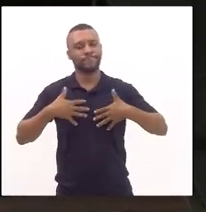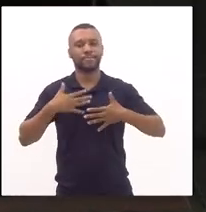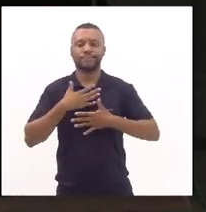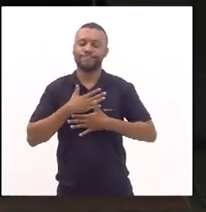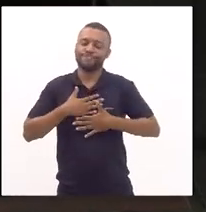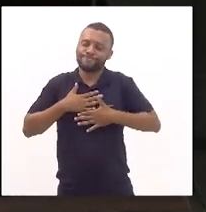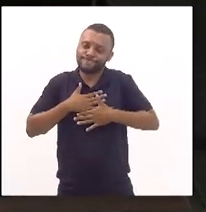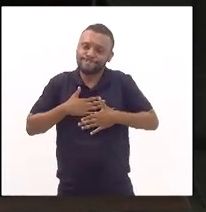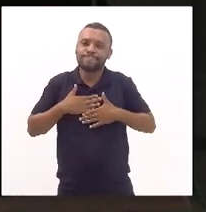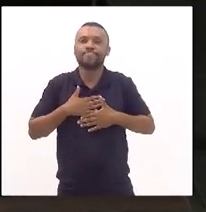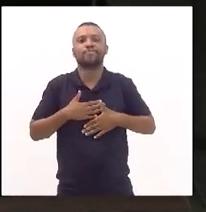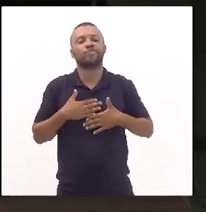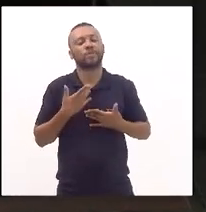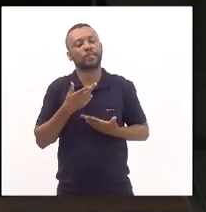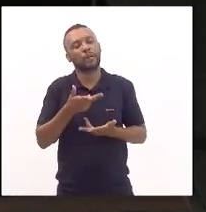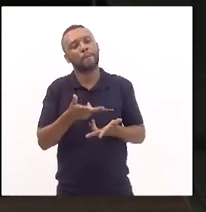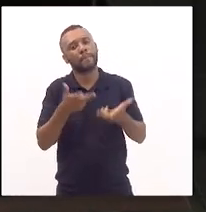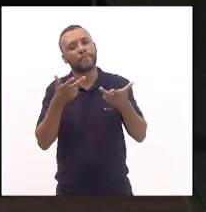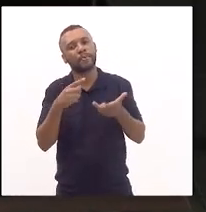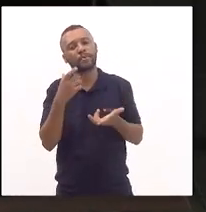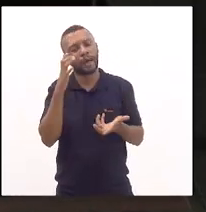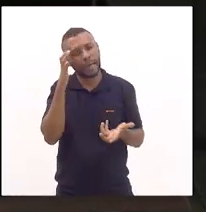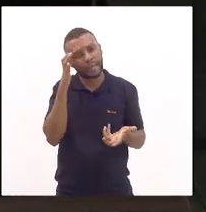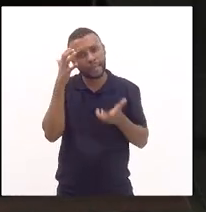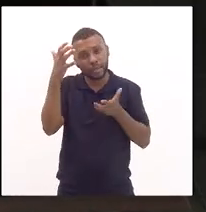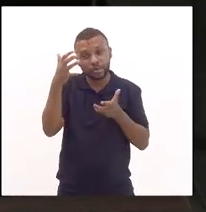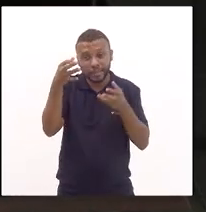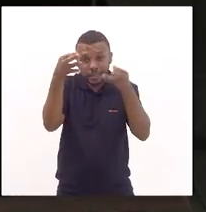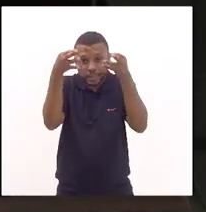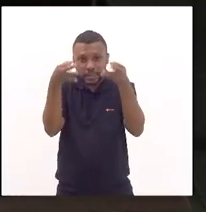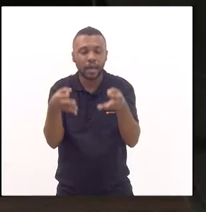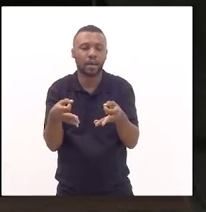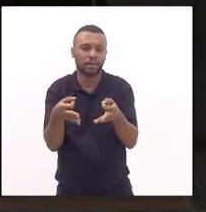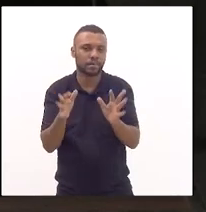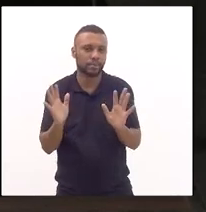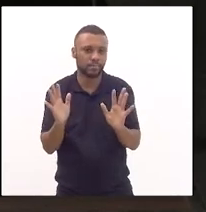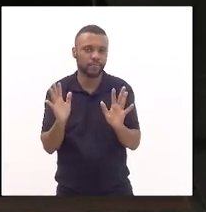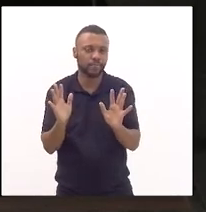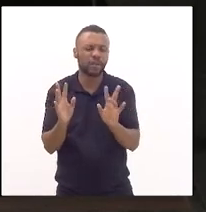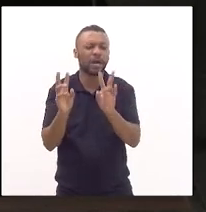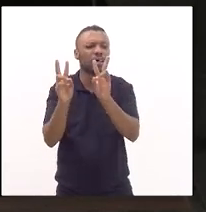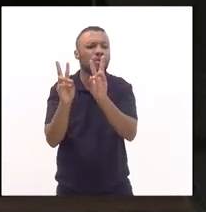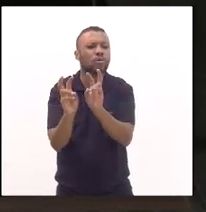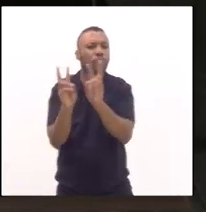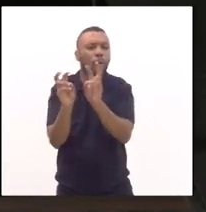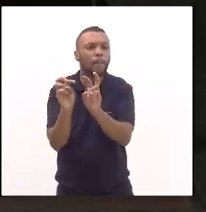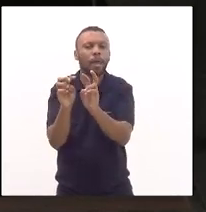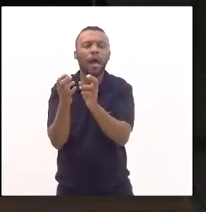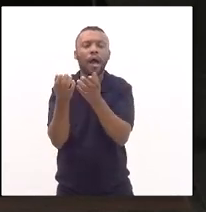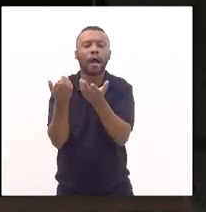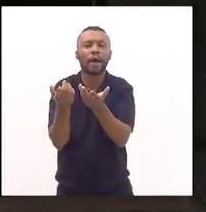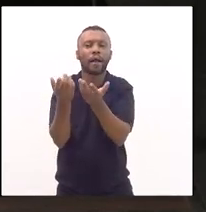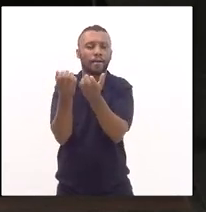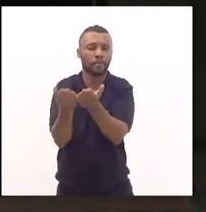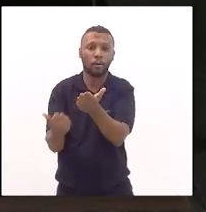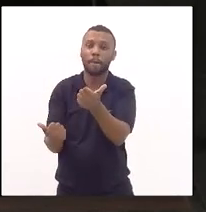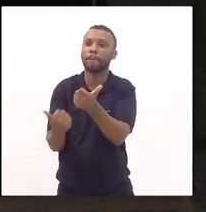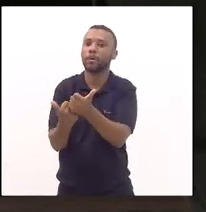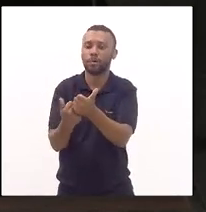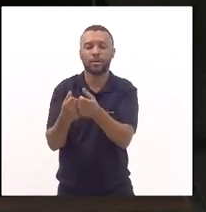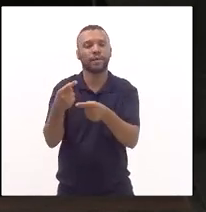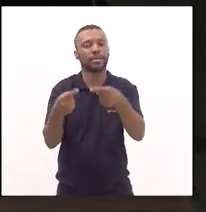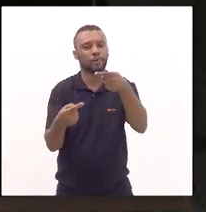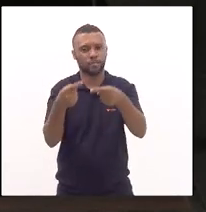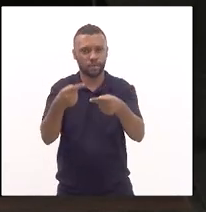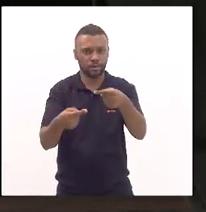de ver que tomamos uma decisão acertada em relação à adoção dessa política aqui no Estado do Rio